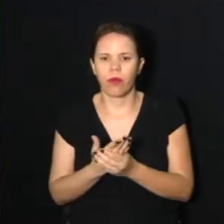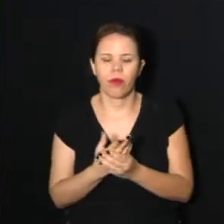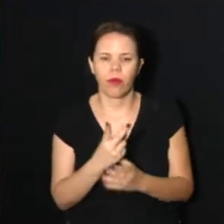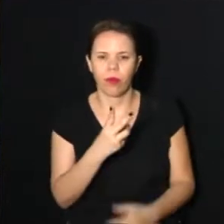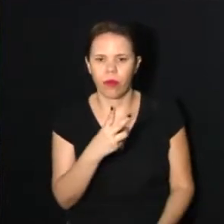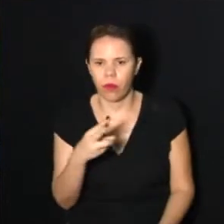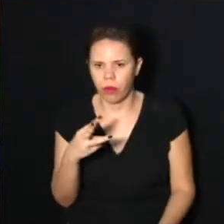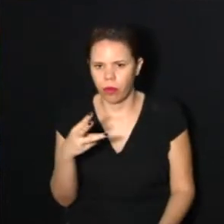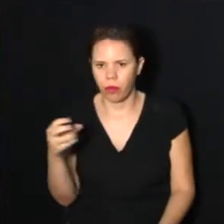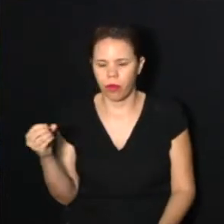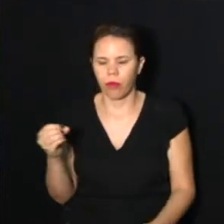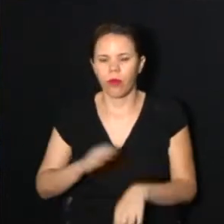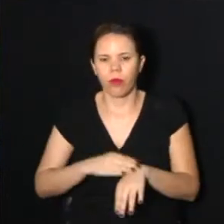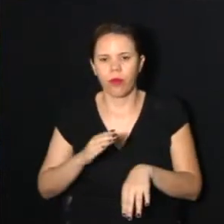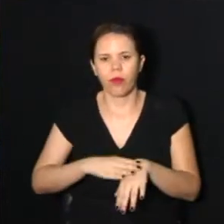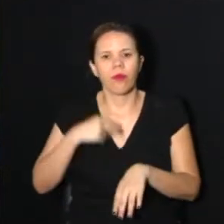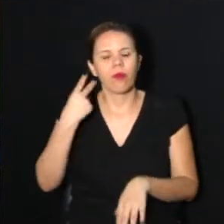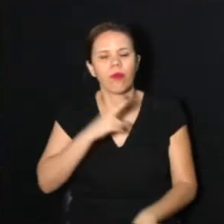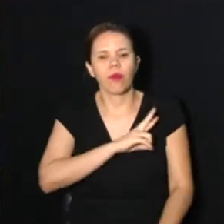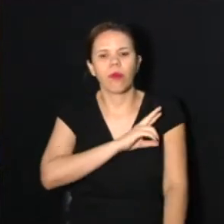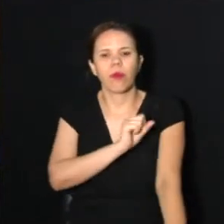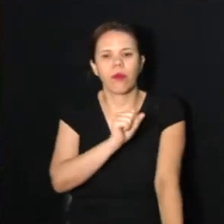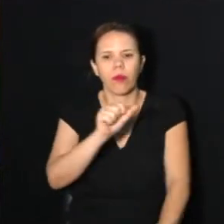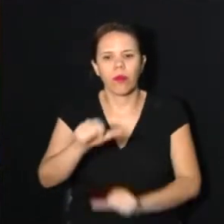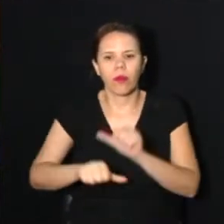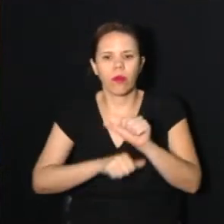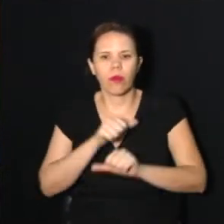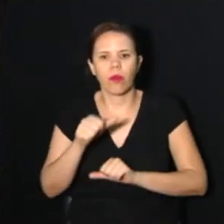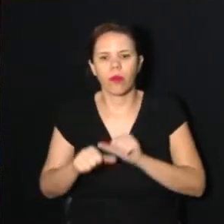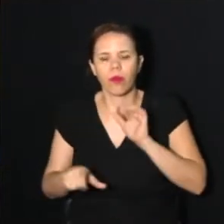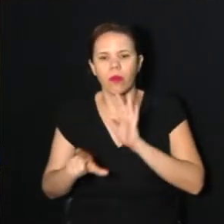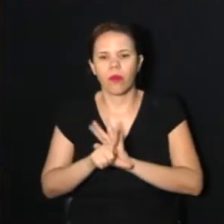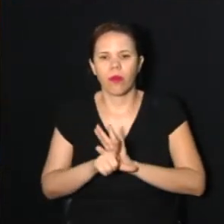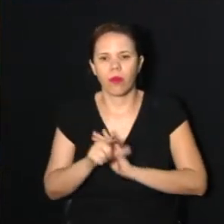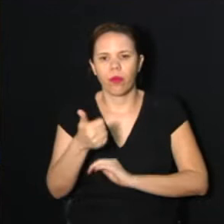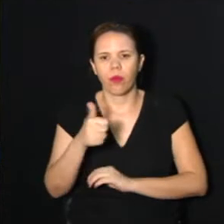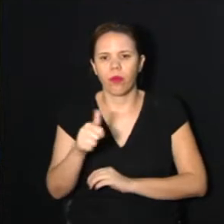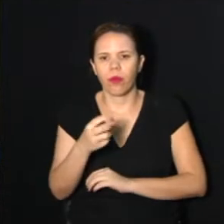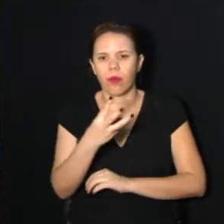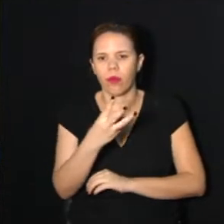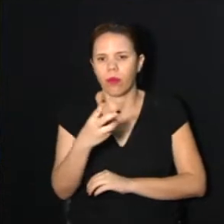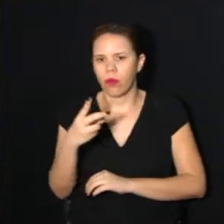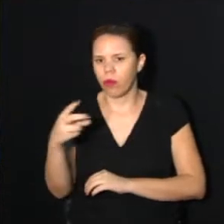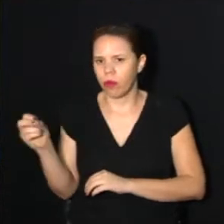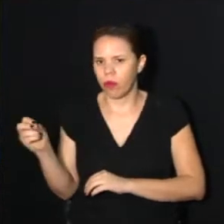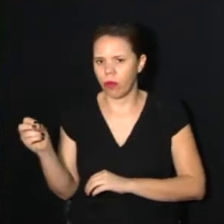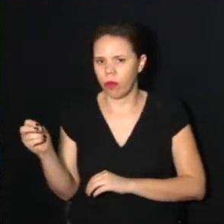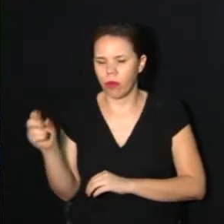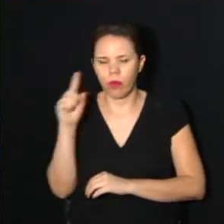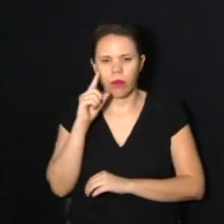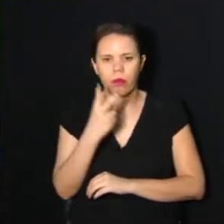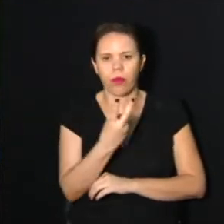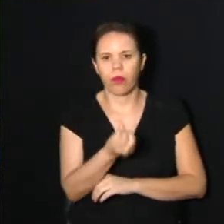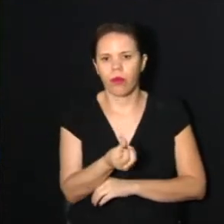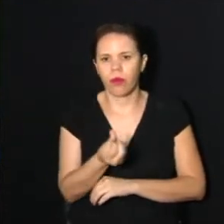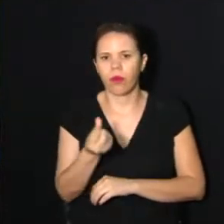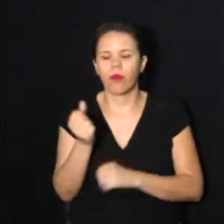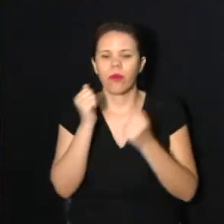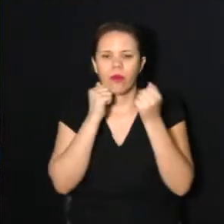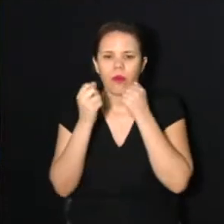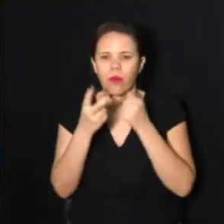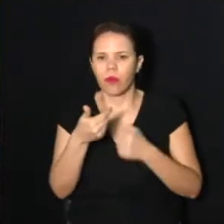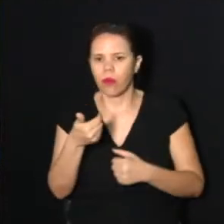230.866, de autoria do senhor Luiz Rossini, que altera dispositivo da Lei 11.320, de 26 de julho de 2002, que cria o